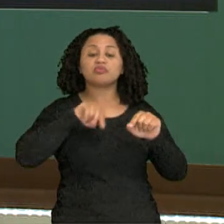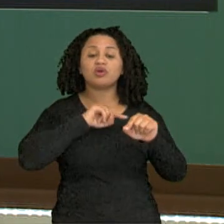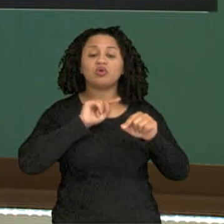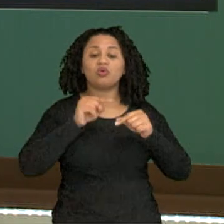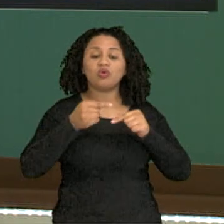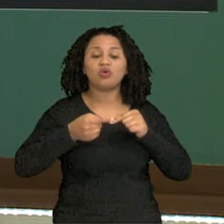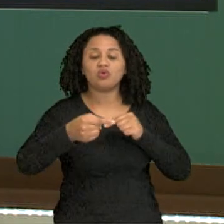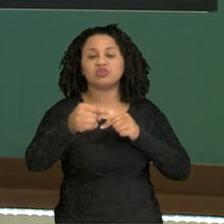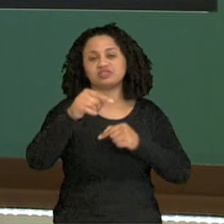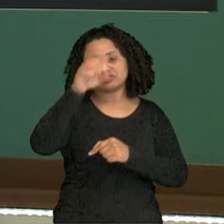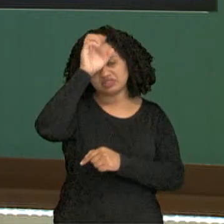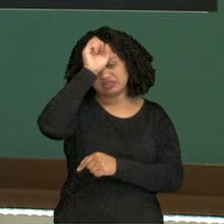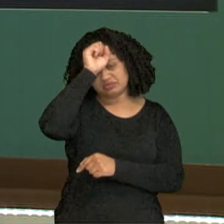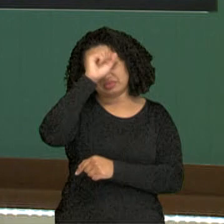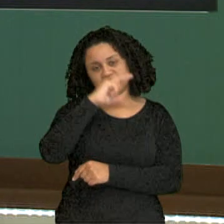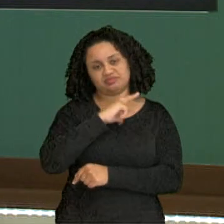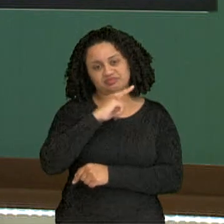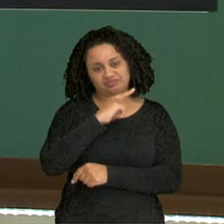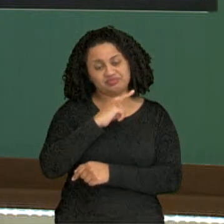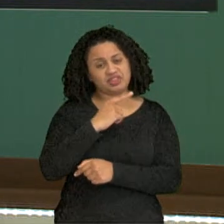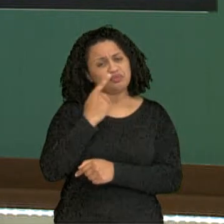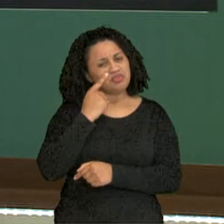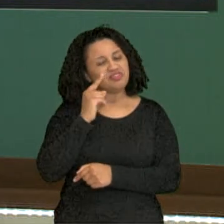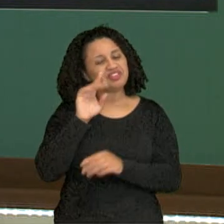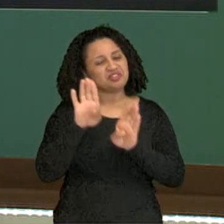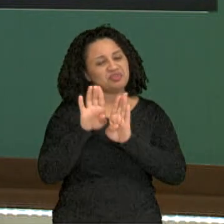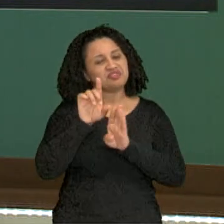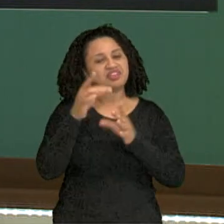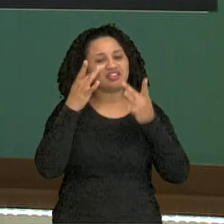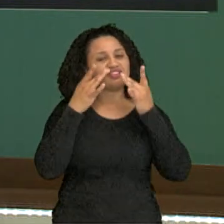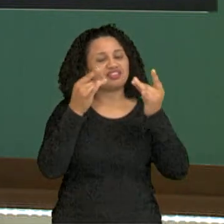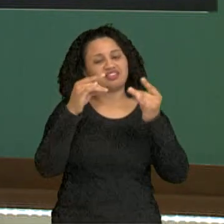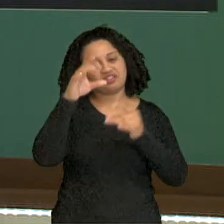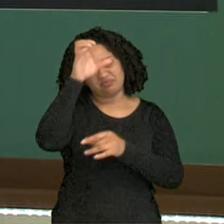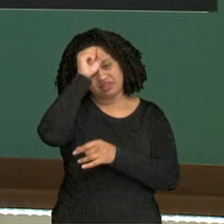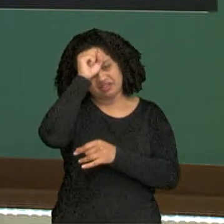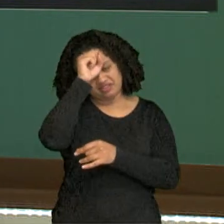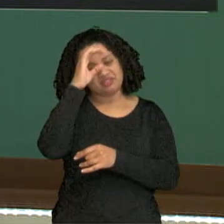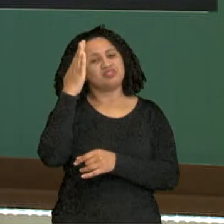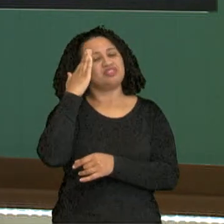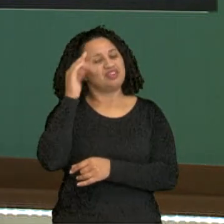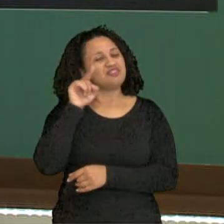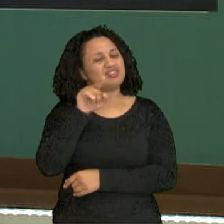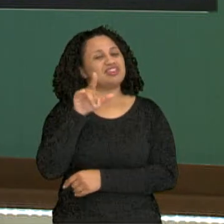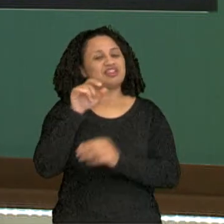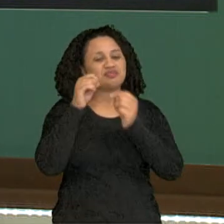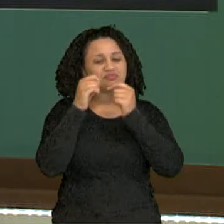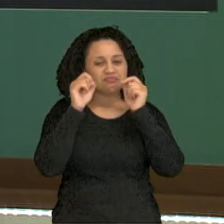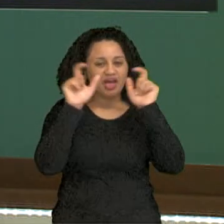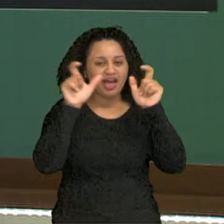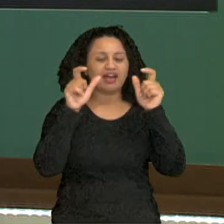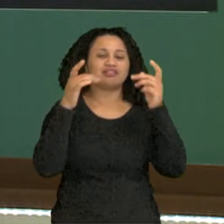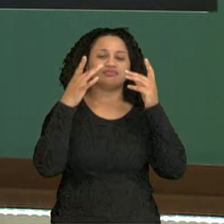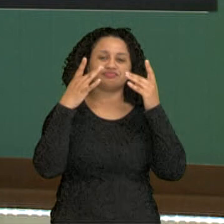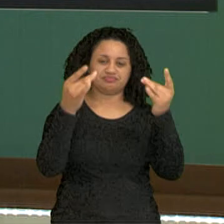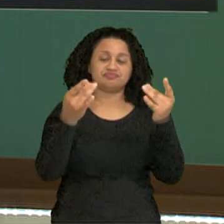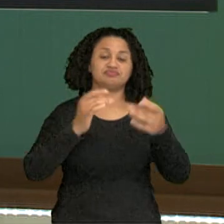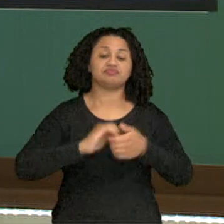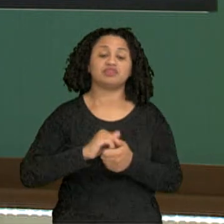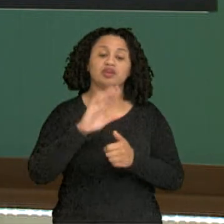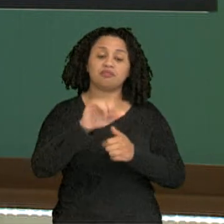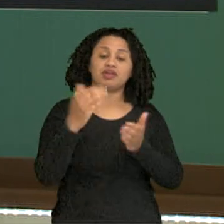novos conteúdos e ver se vocês estão aprendendo, se vocês estão prestando atenção. E eu sei que isso está acontecendo. Então, peguem o caderno,